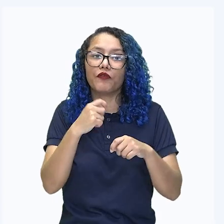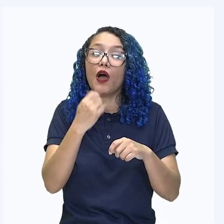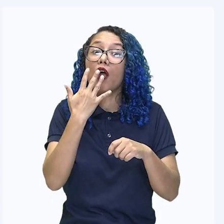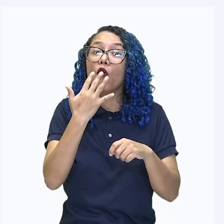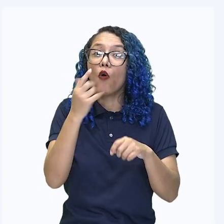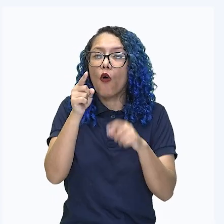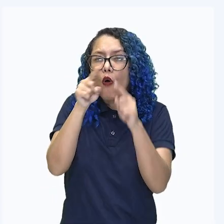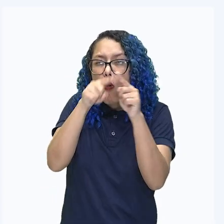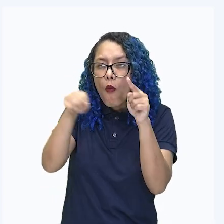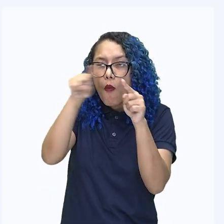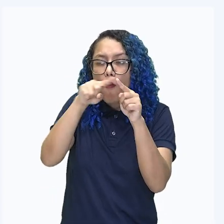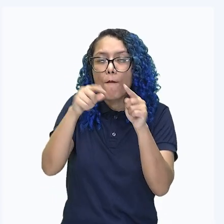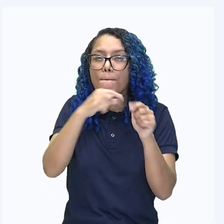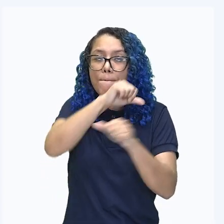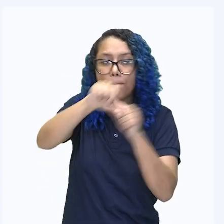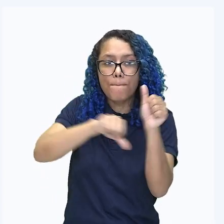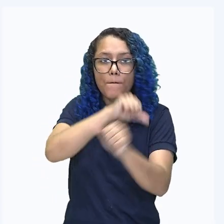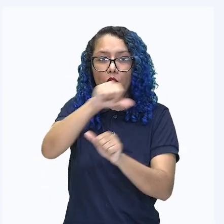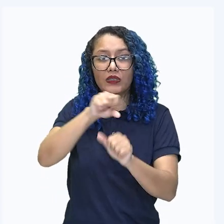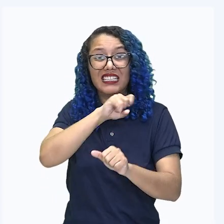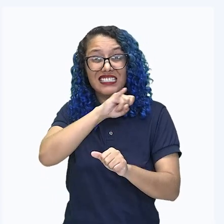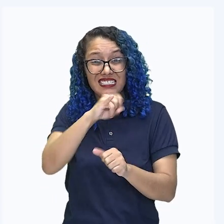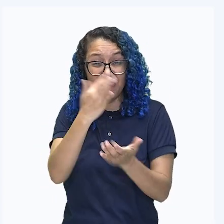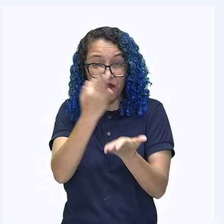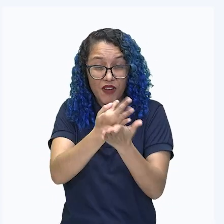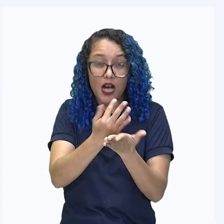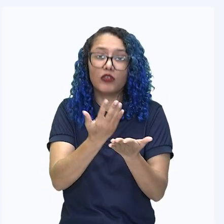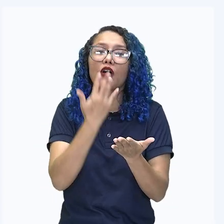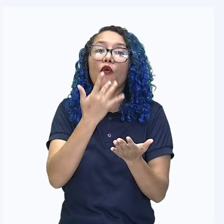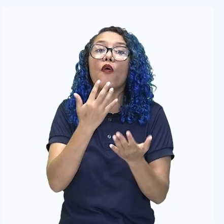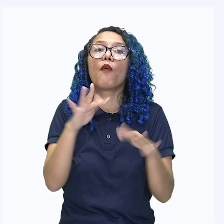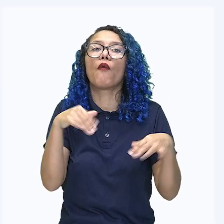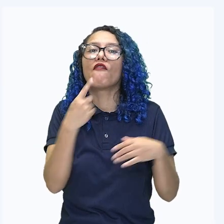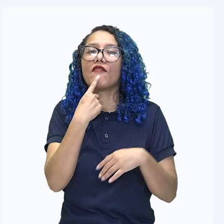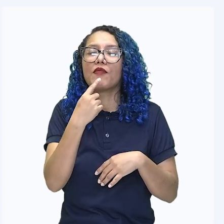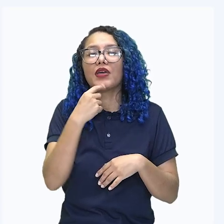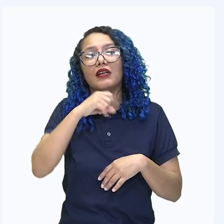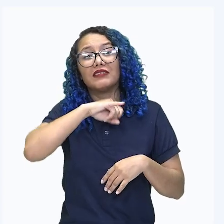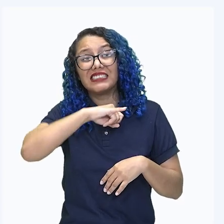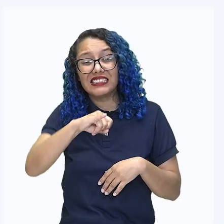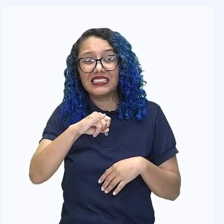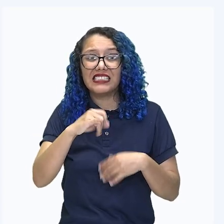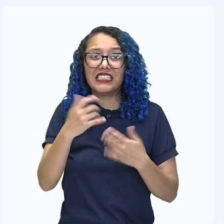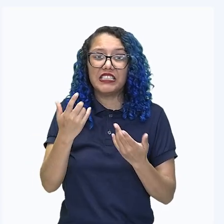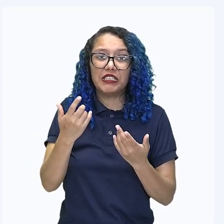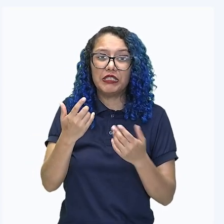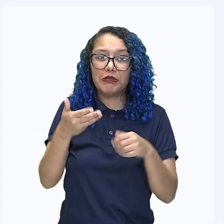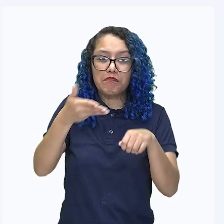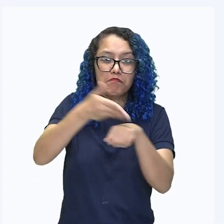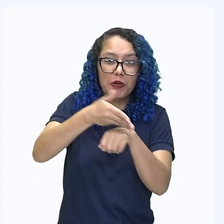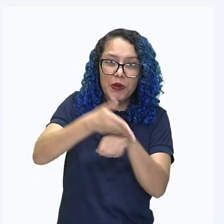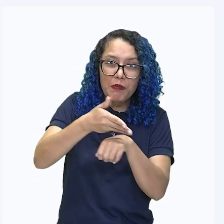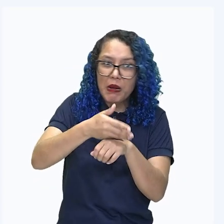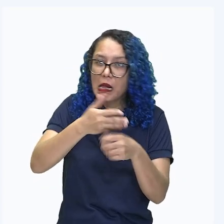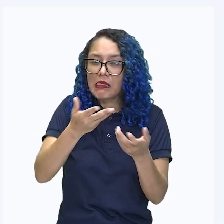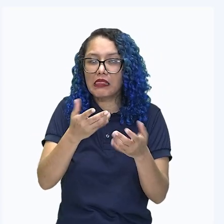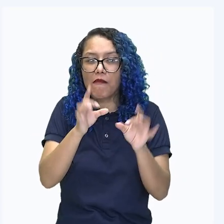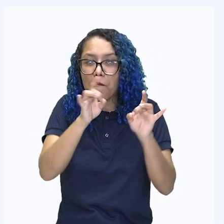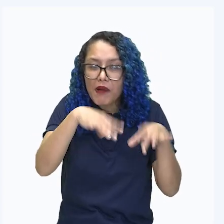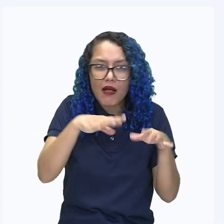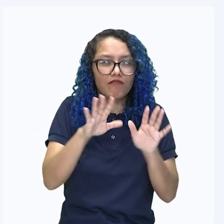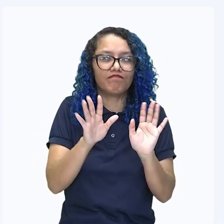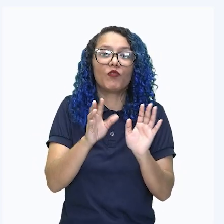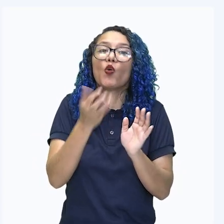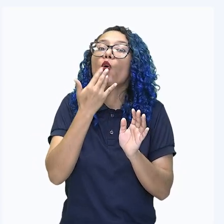falta, é em vermelho. Quando o aluno deixou de comparecer, fica em cinza. E o importante aí é que